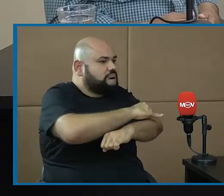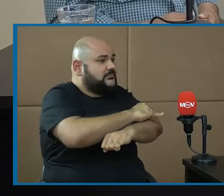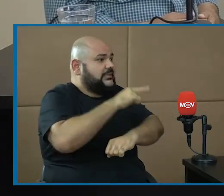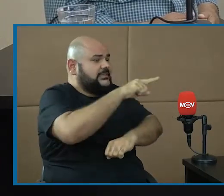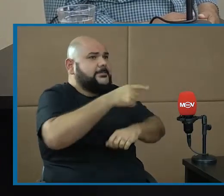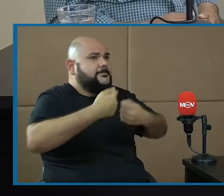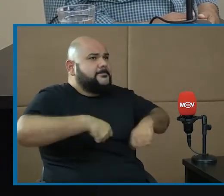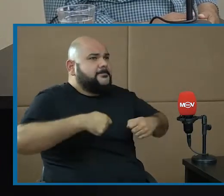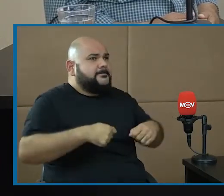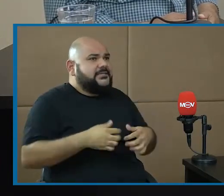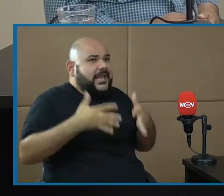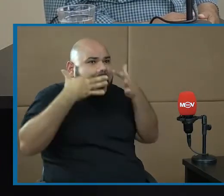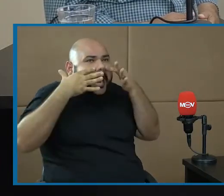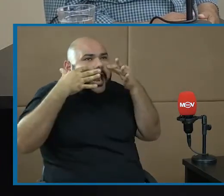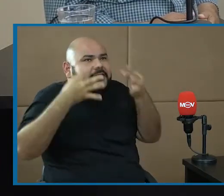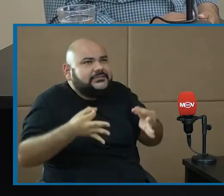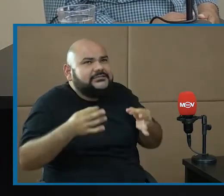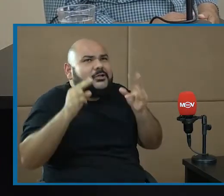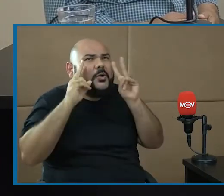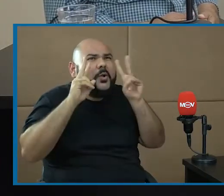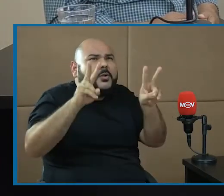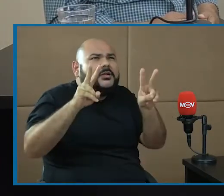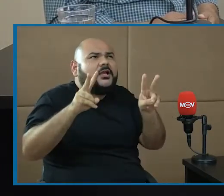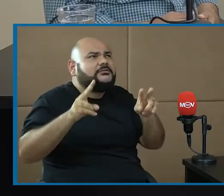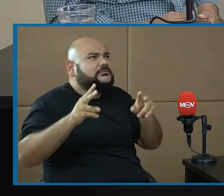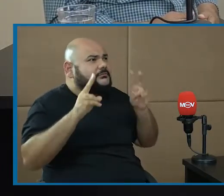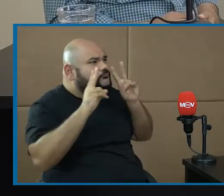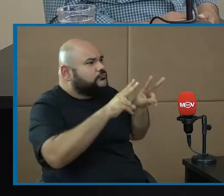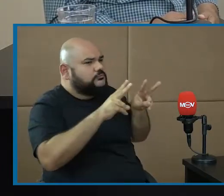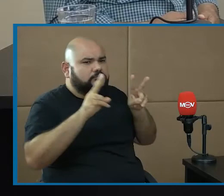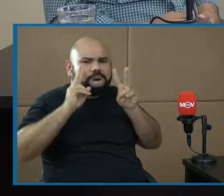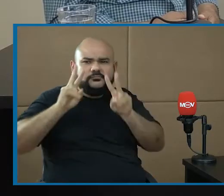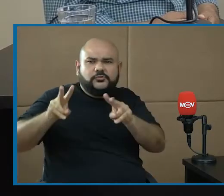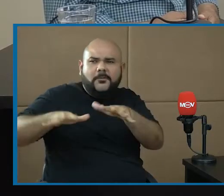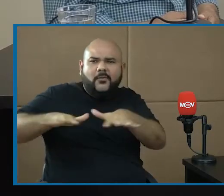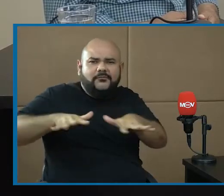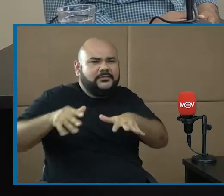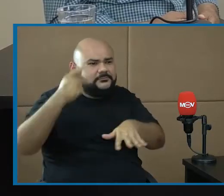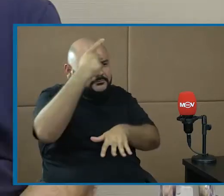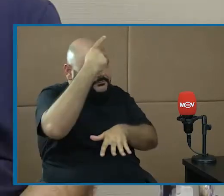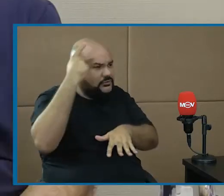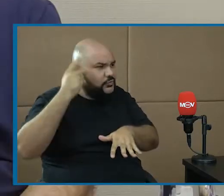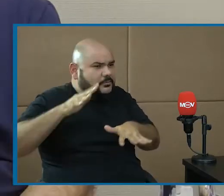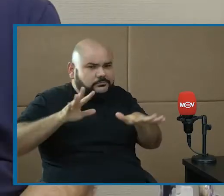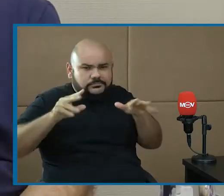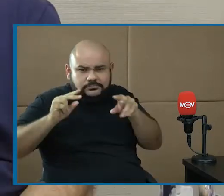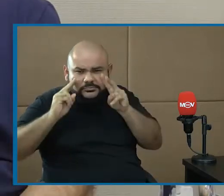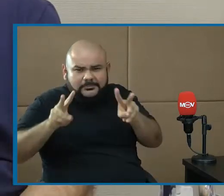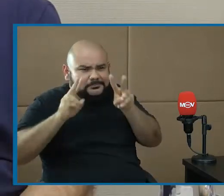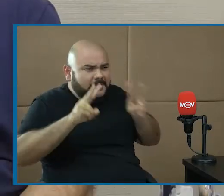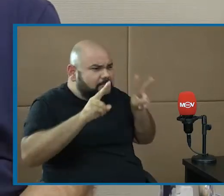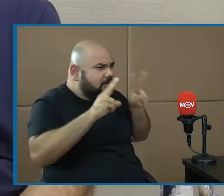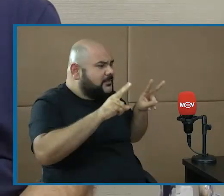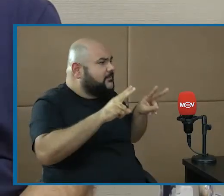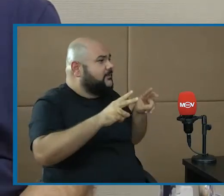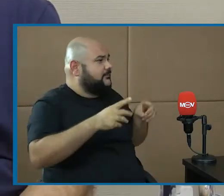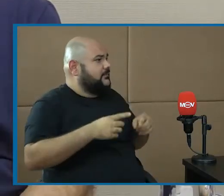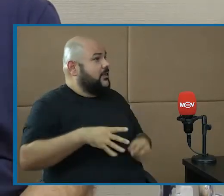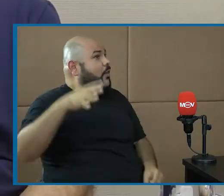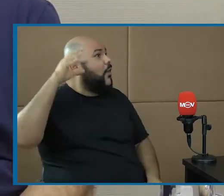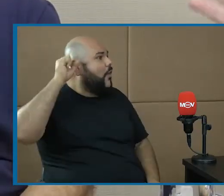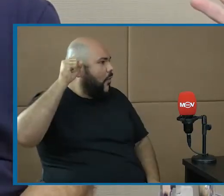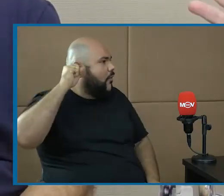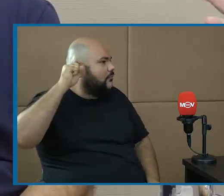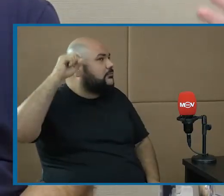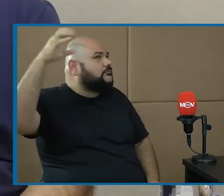está escrito, e muitas vezes acontece alguma alteração que não dá tempo de ir para lá para o escrito. É informado, atenção passageiros do